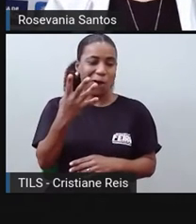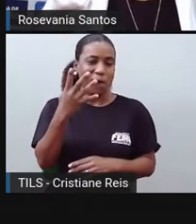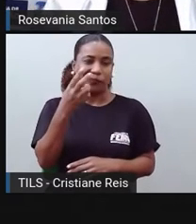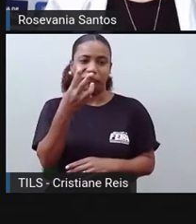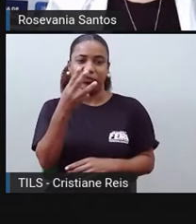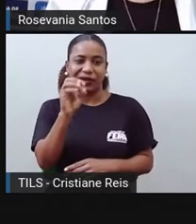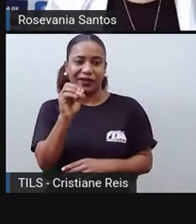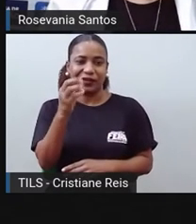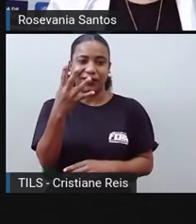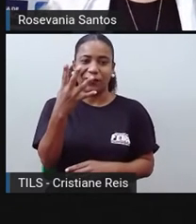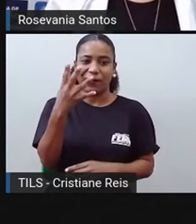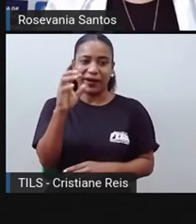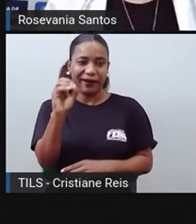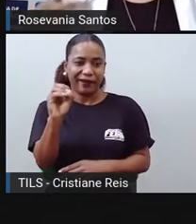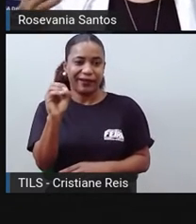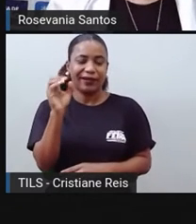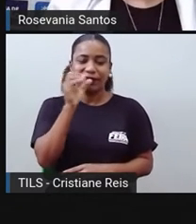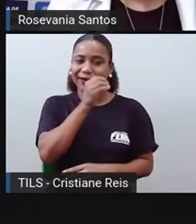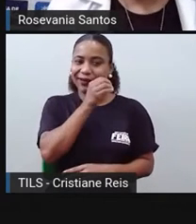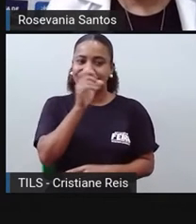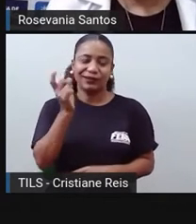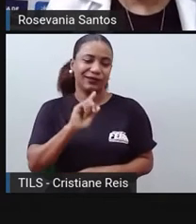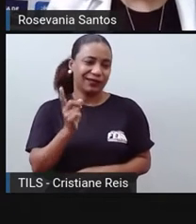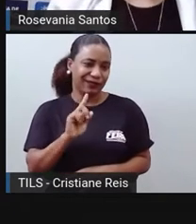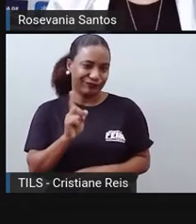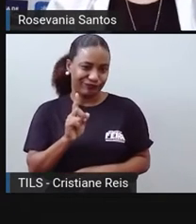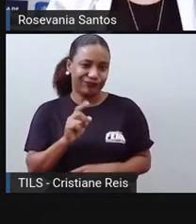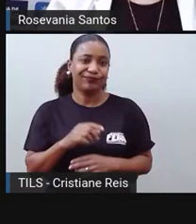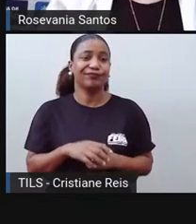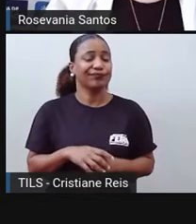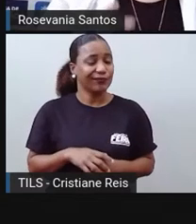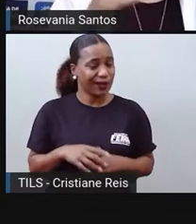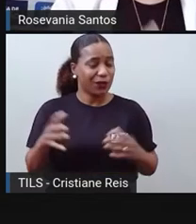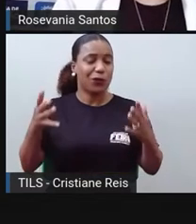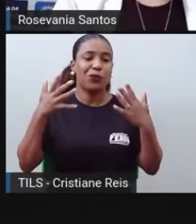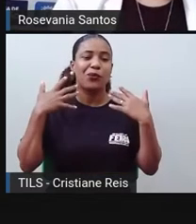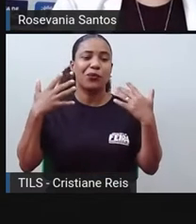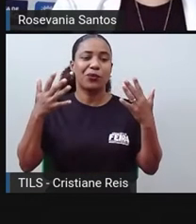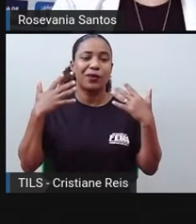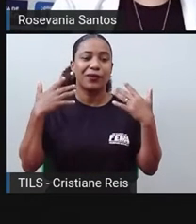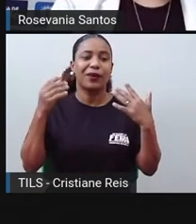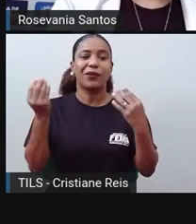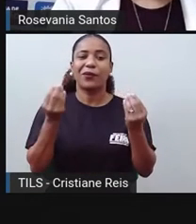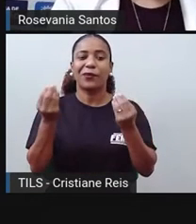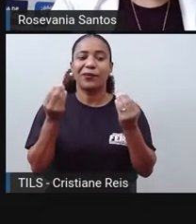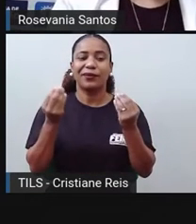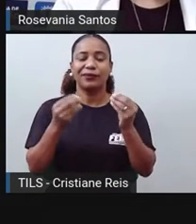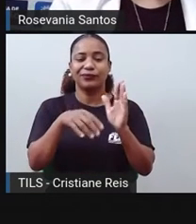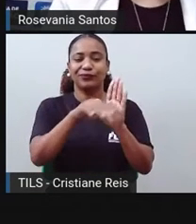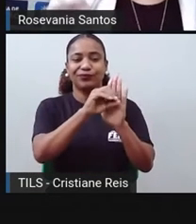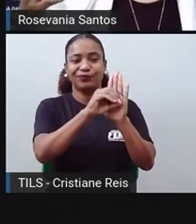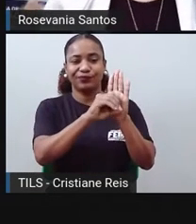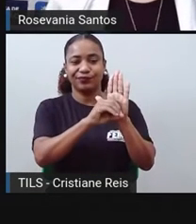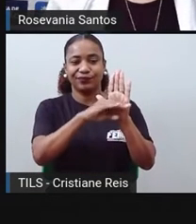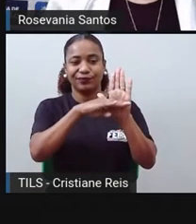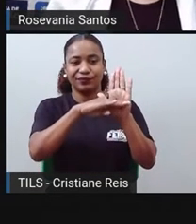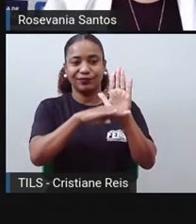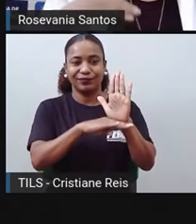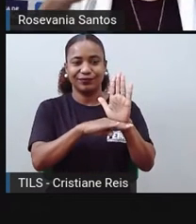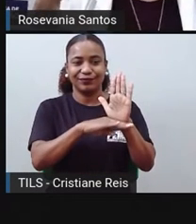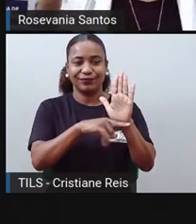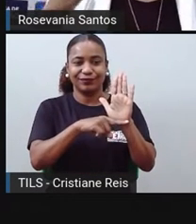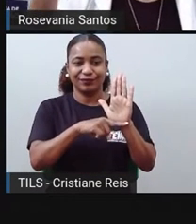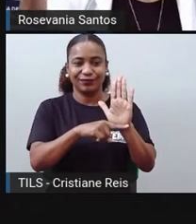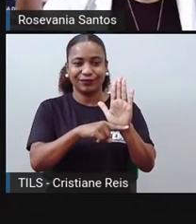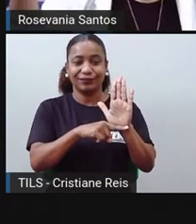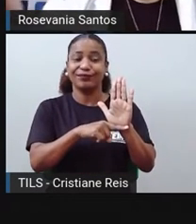verão, ainda com temperaturas abaixo de zero, né? Porque fica congelado o tempo todo.